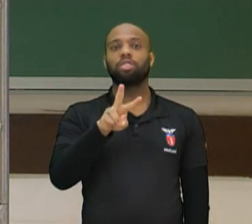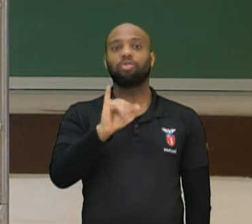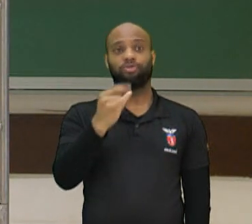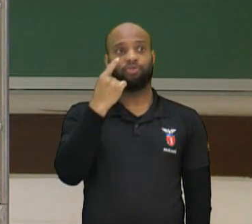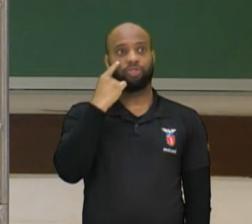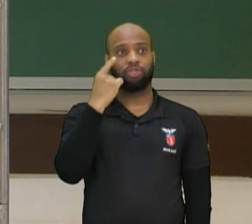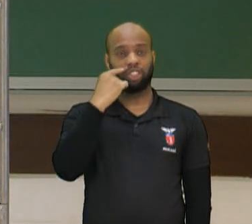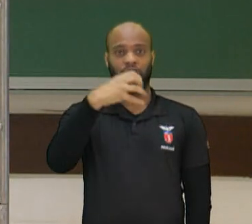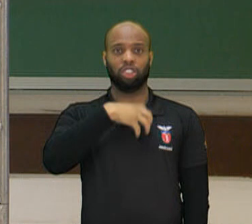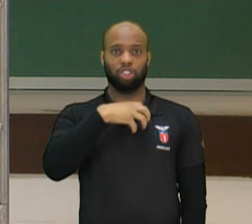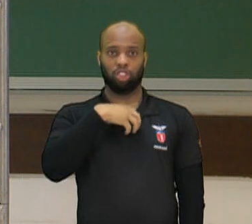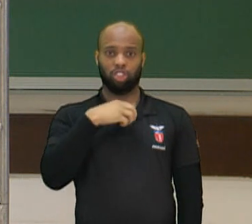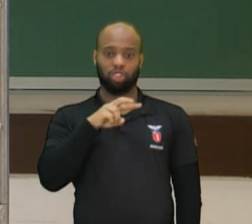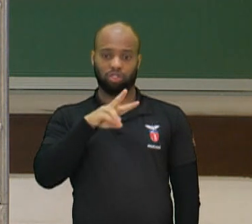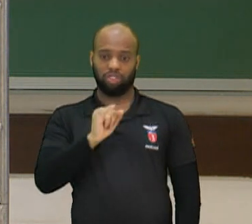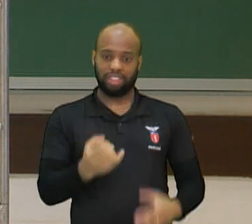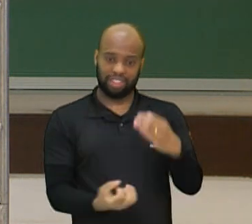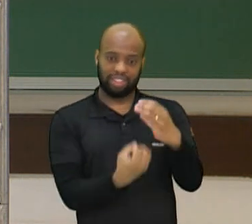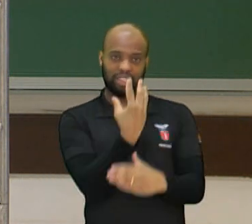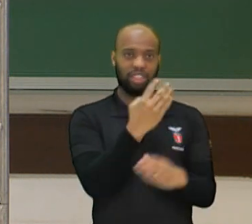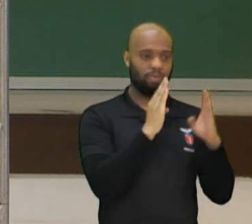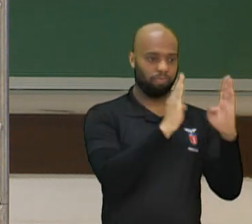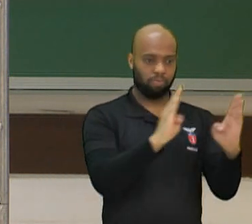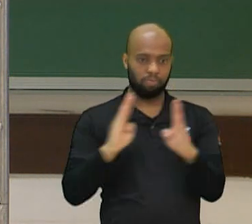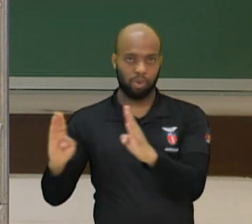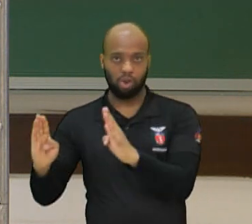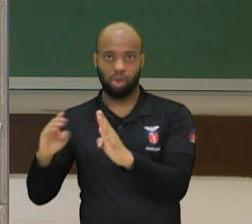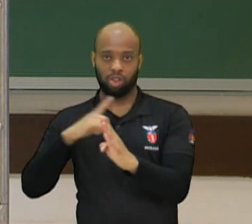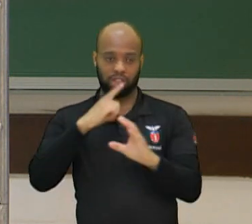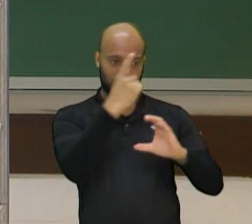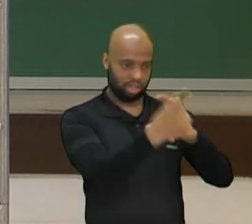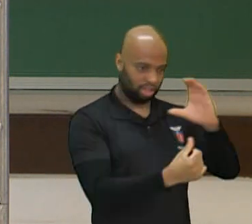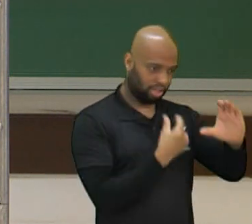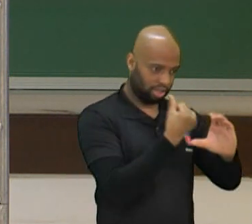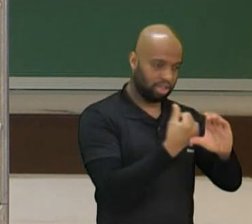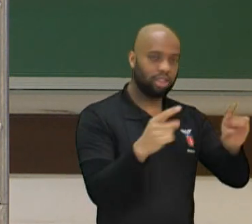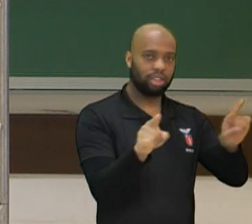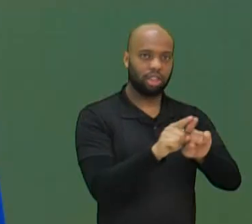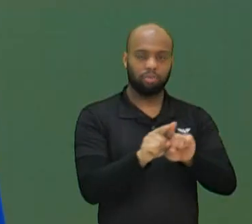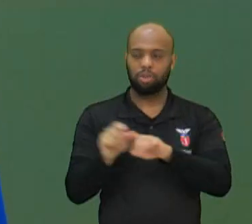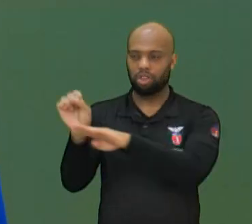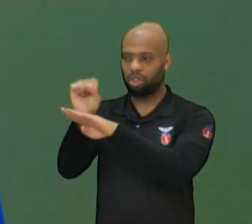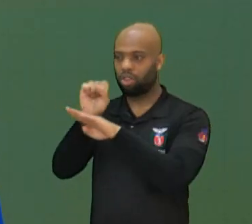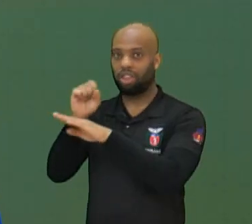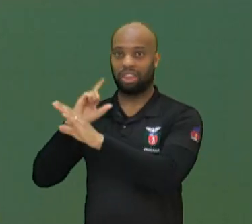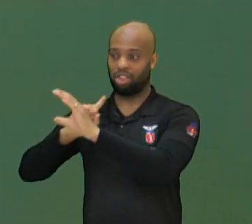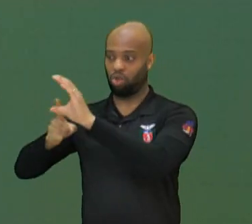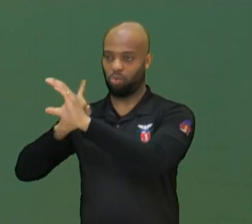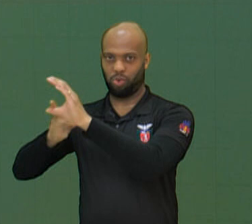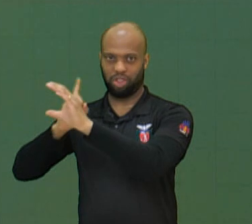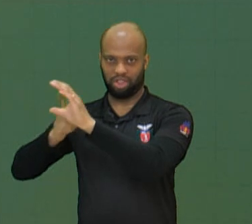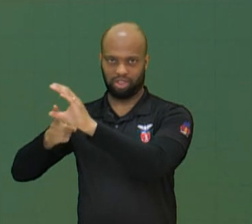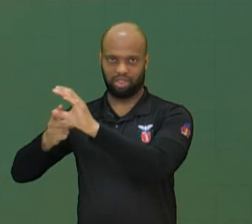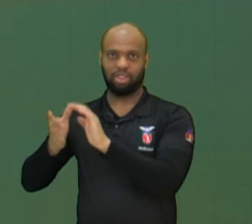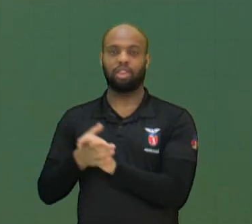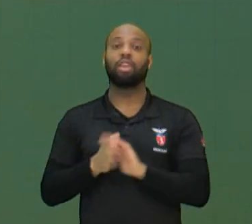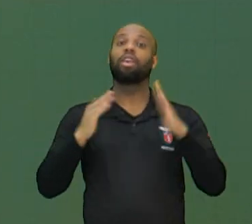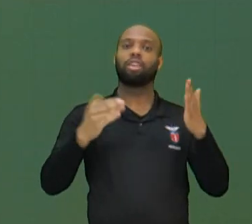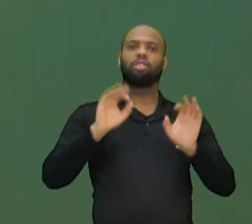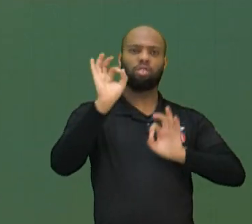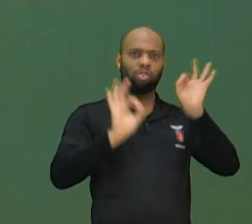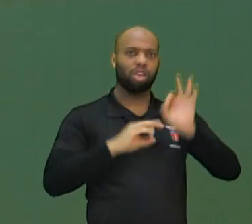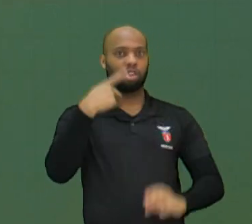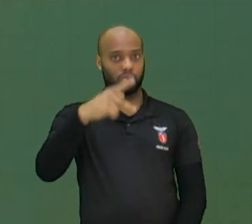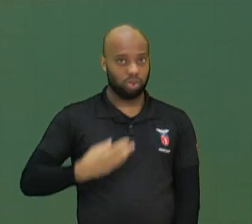estudaremos a formação dos blocos capitalista e bloco comunista. Não se esqueça, organize